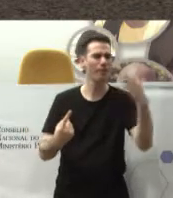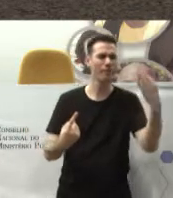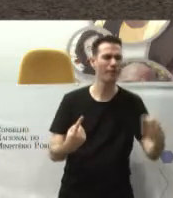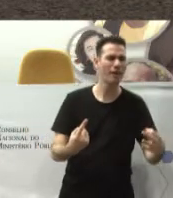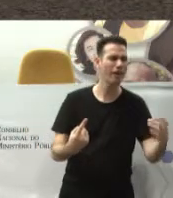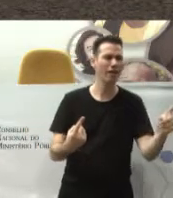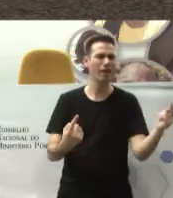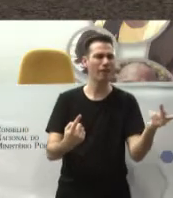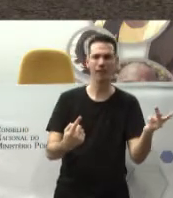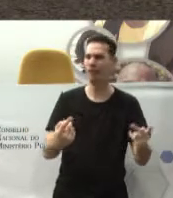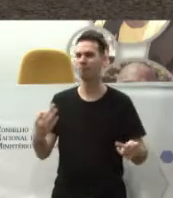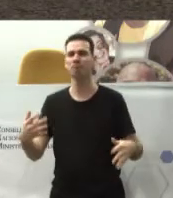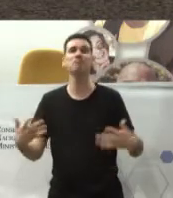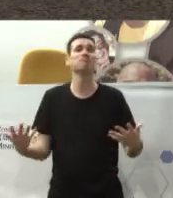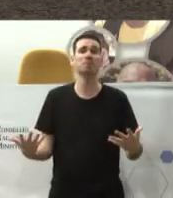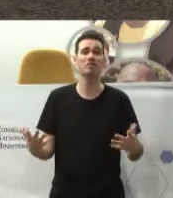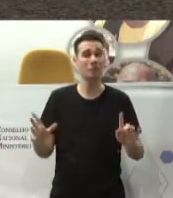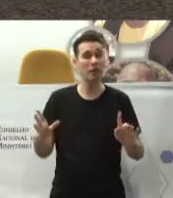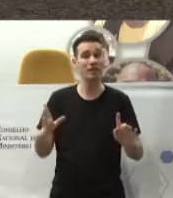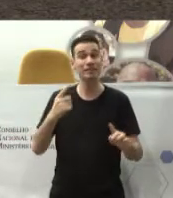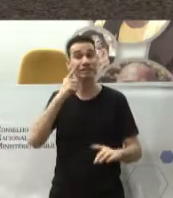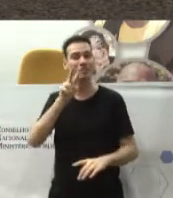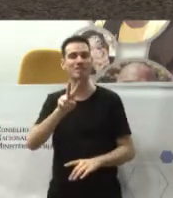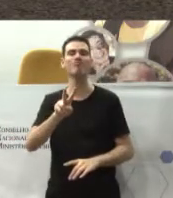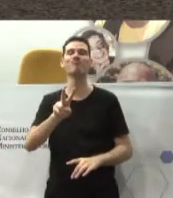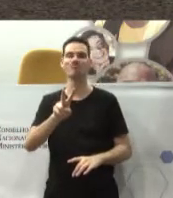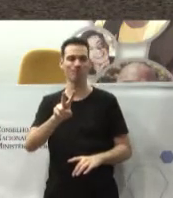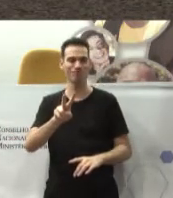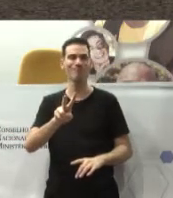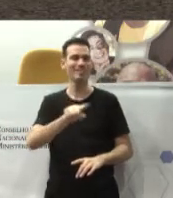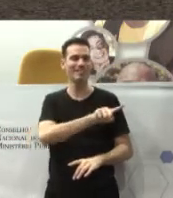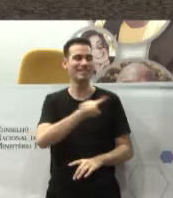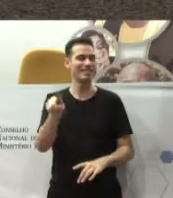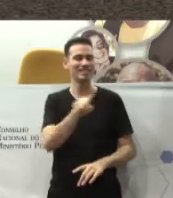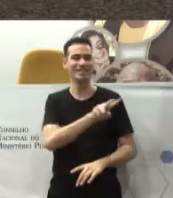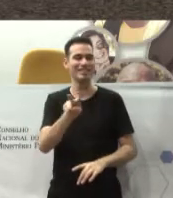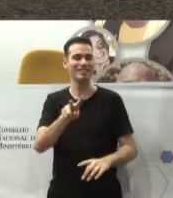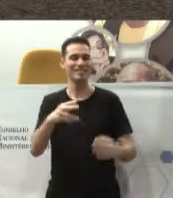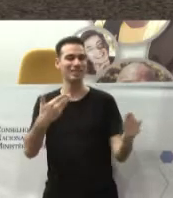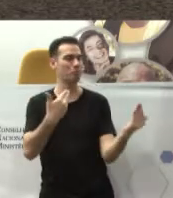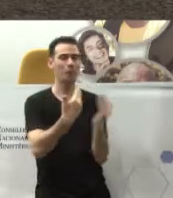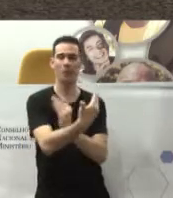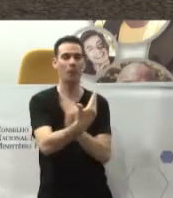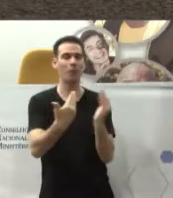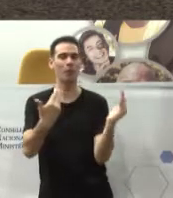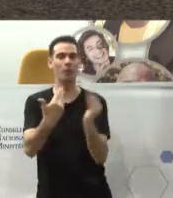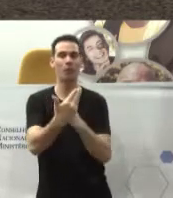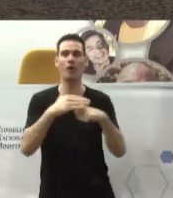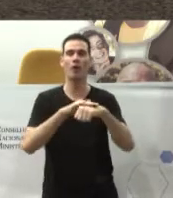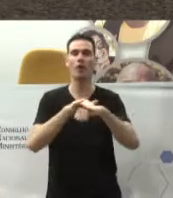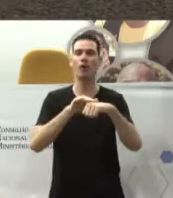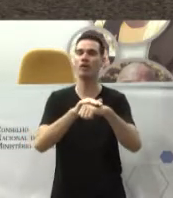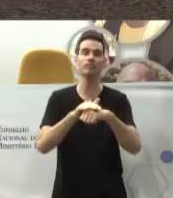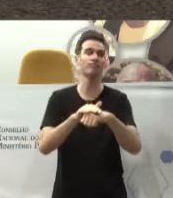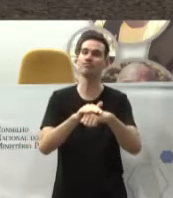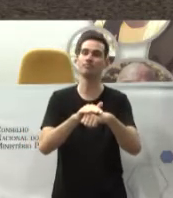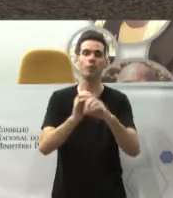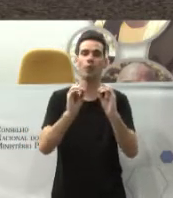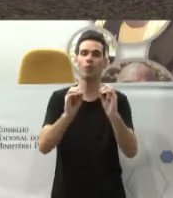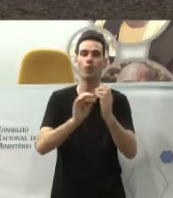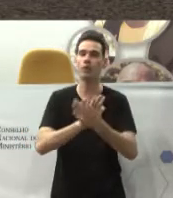que ajuizou a ação, mas demonstra que somos ilhas que não conversamos. Isso é ruim, isso